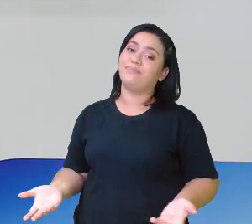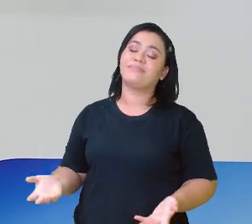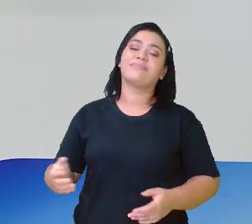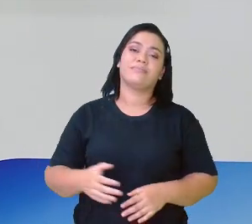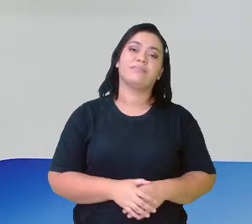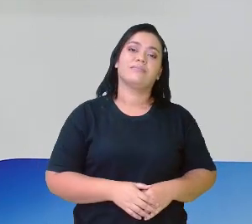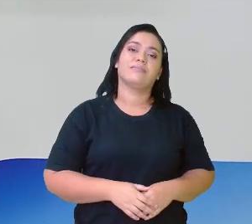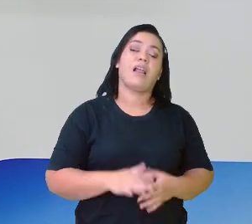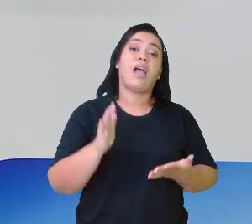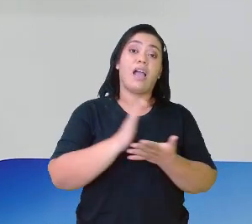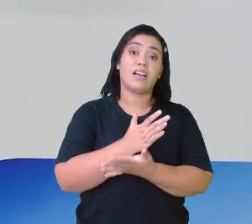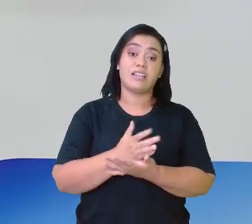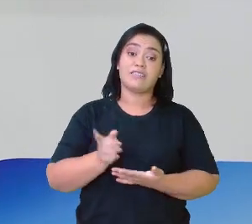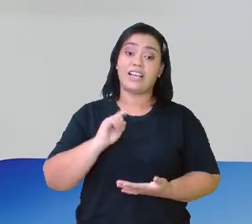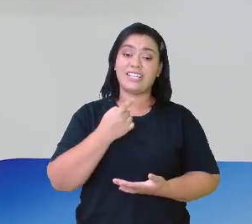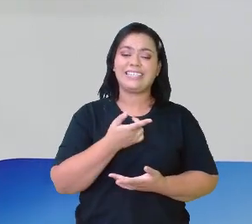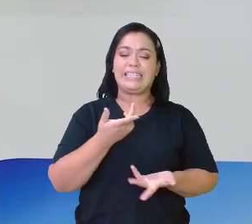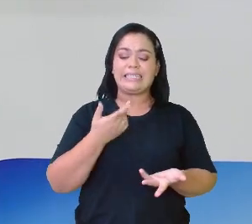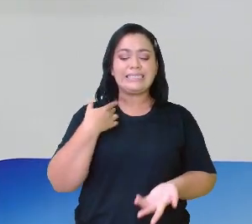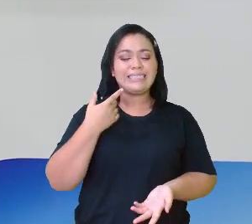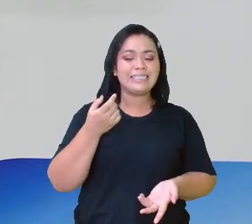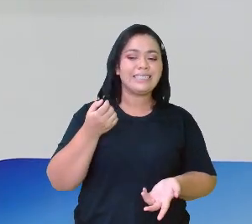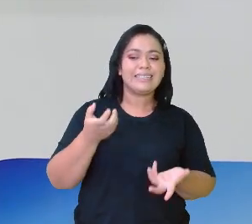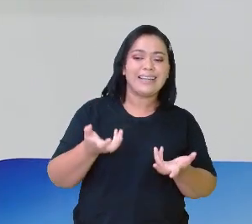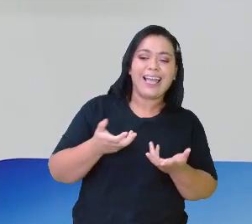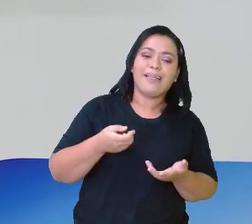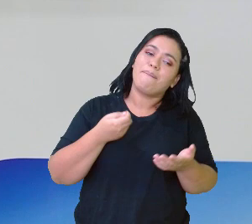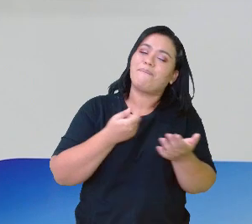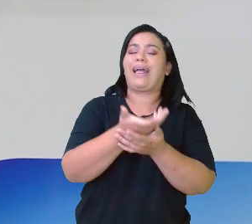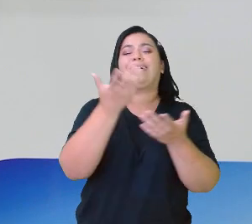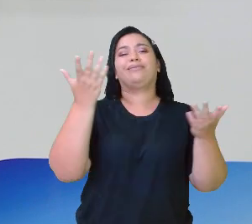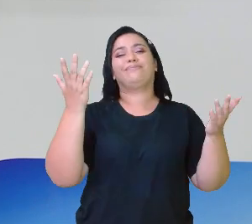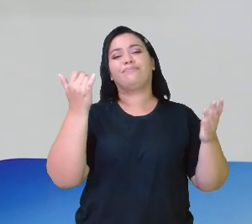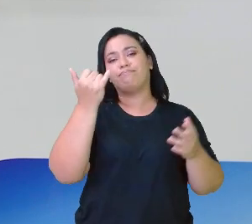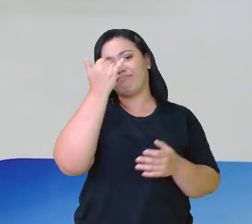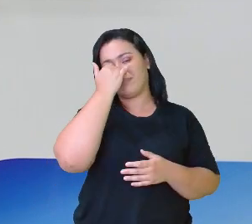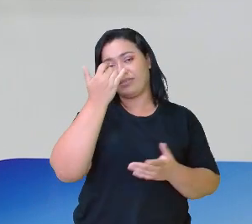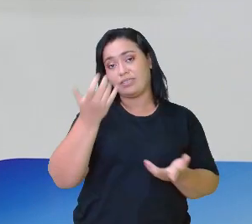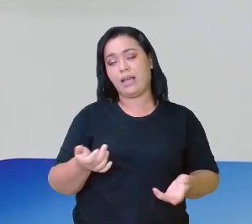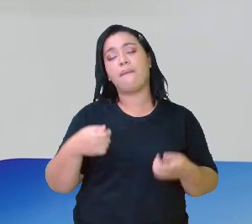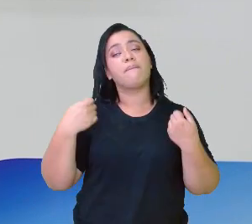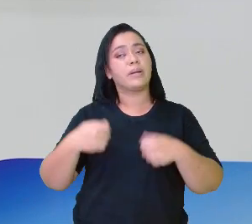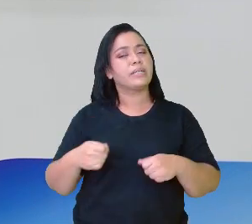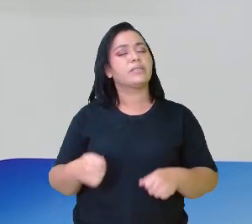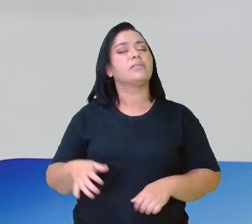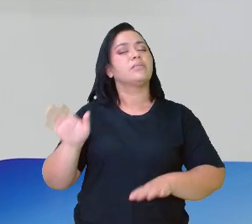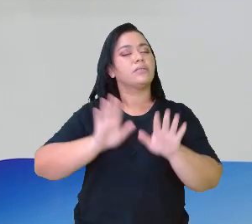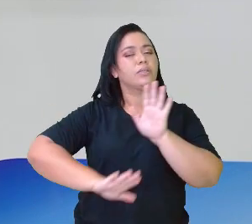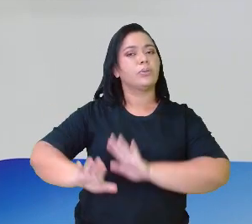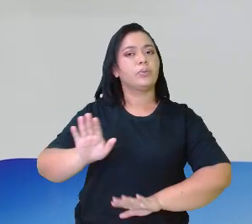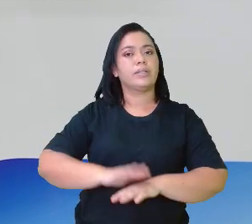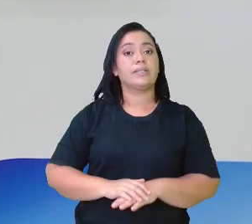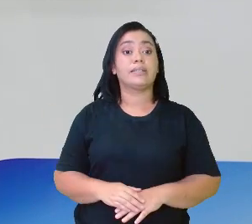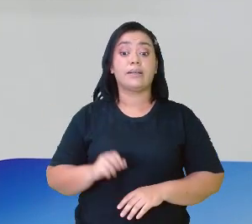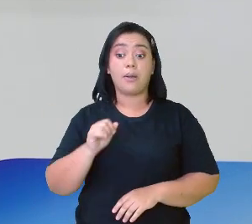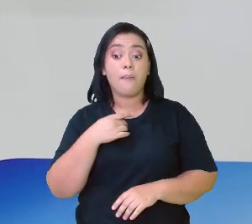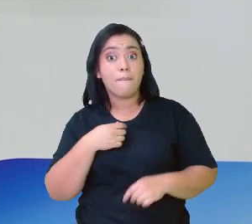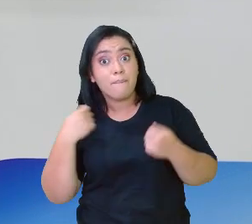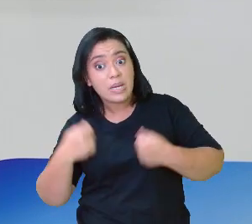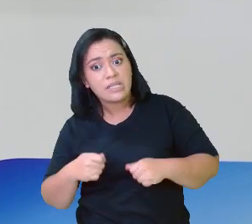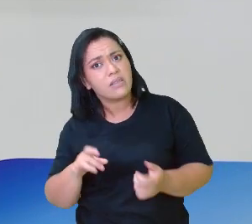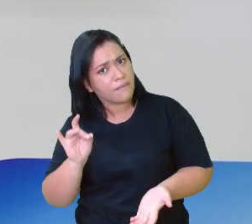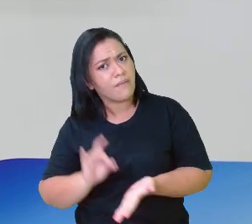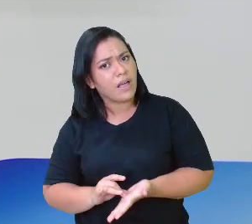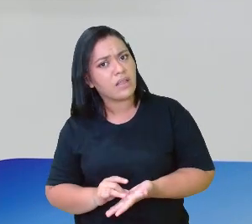acaba muitas vezes caindo lá na tentação. A gente precisa ficar antenado com Sim, isso também. precisa. Será que eu realmente preciso